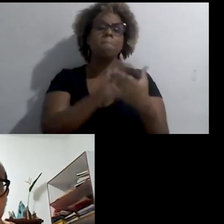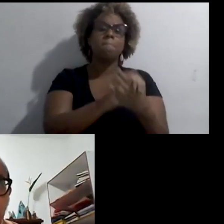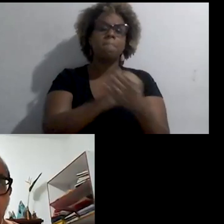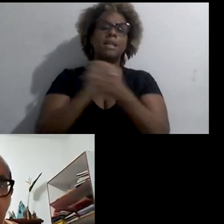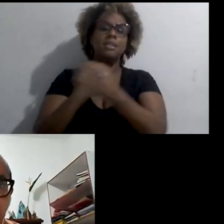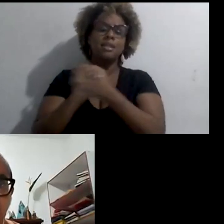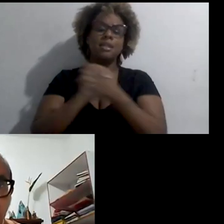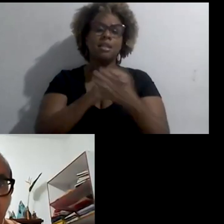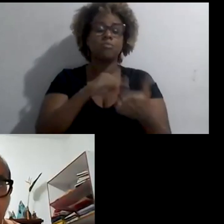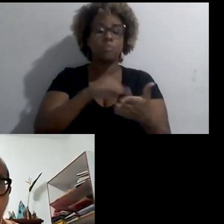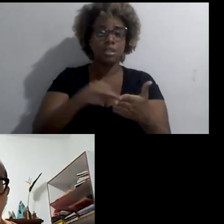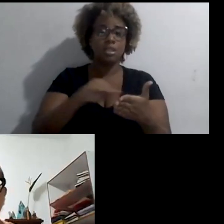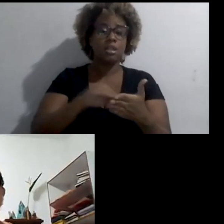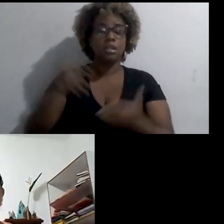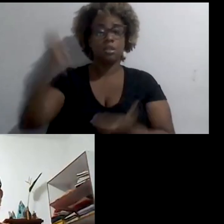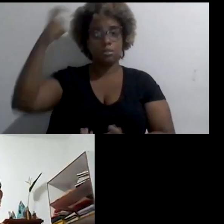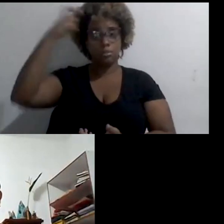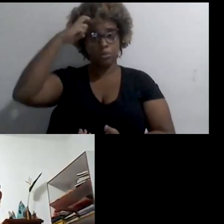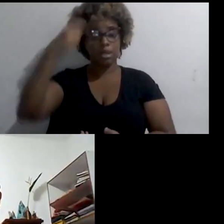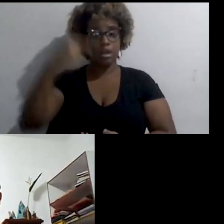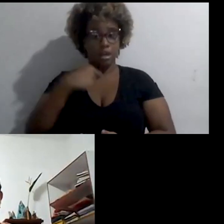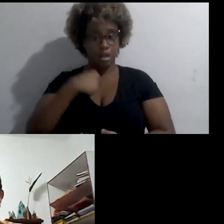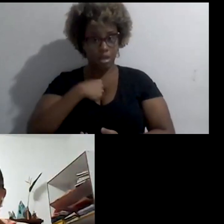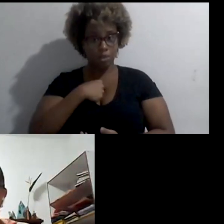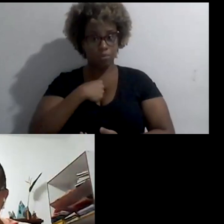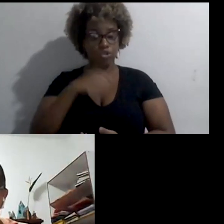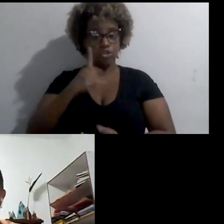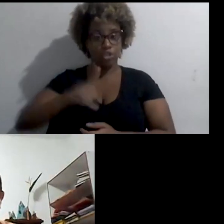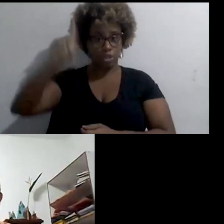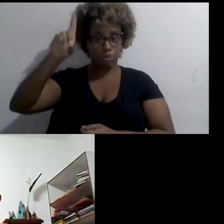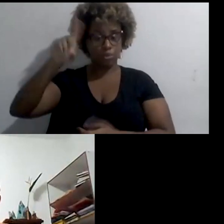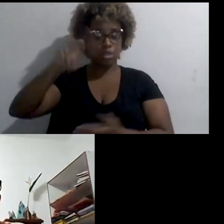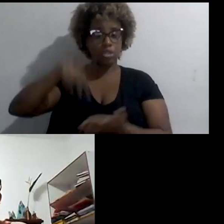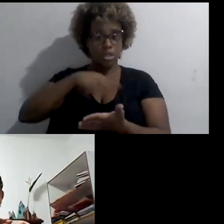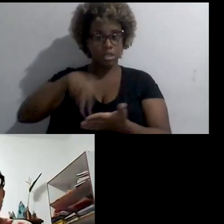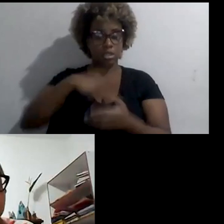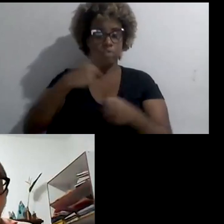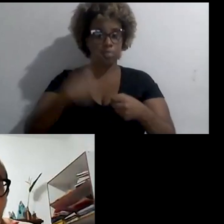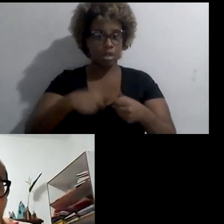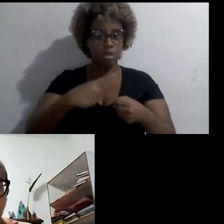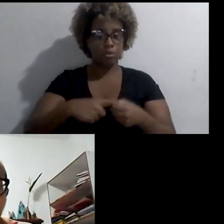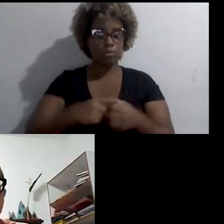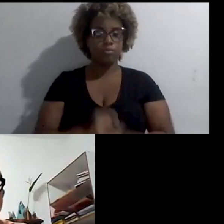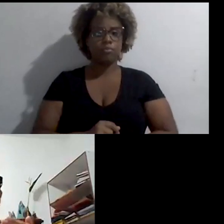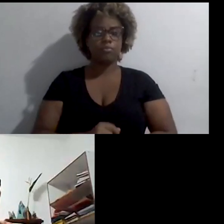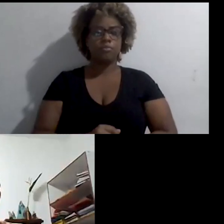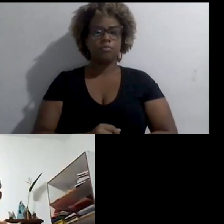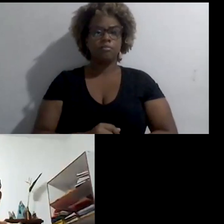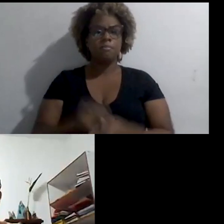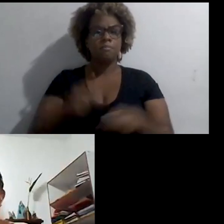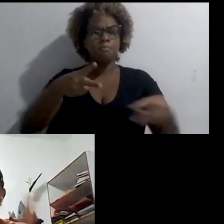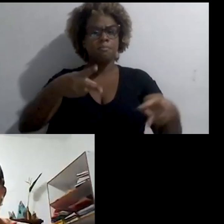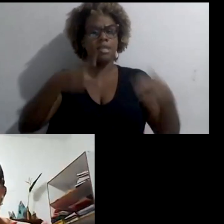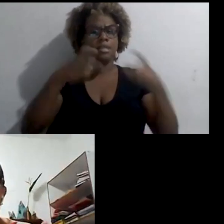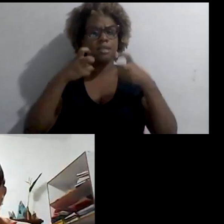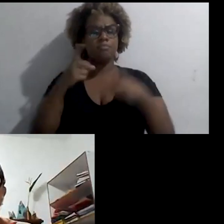aí sim eu, Verúzia Correia, diretora do Festival de Dança de Itacaré, vejo esse não diálogo. E aí sim, muitos podem dizer assim: